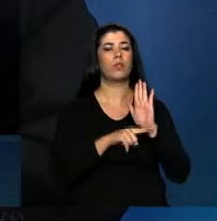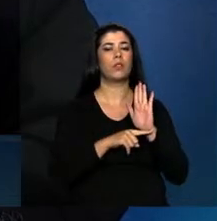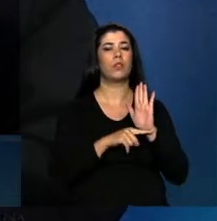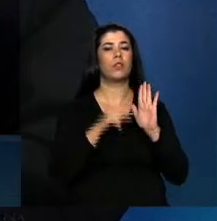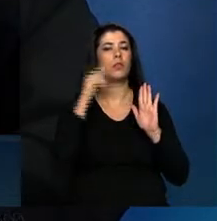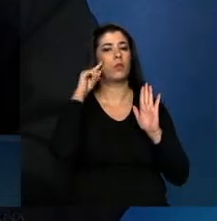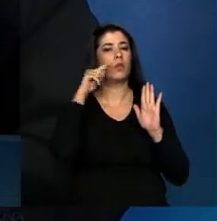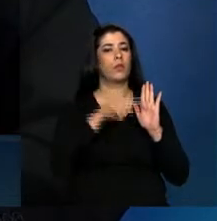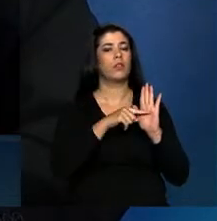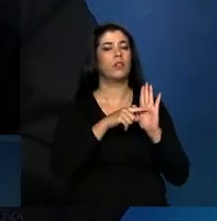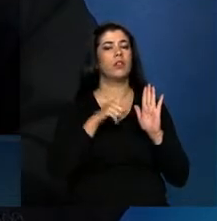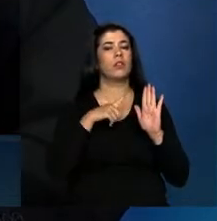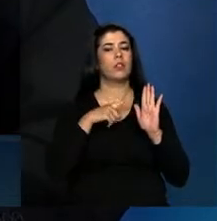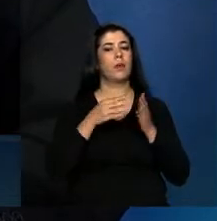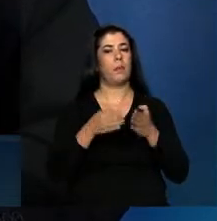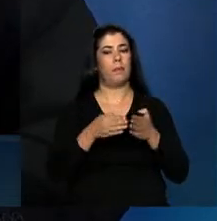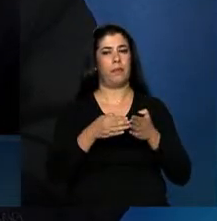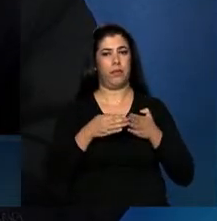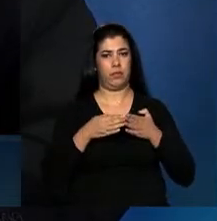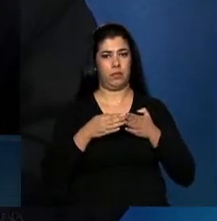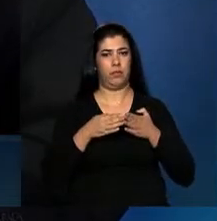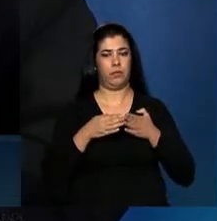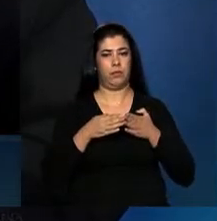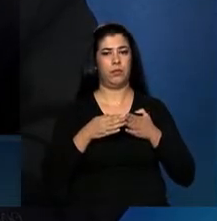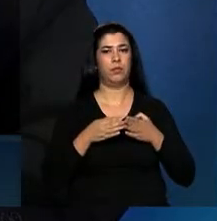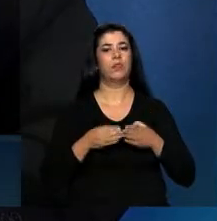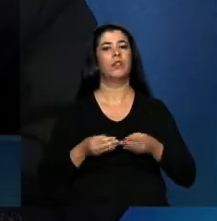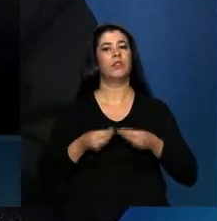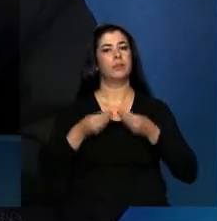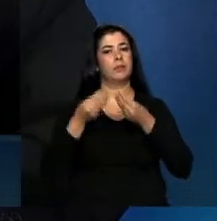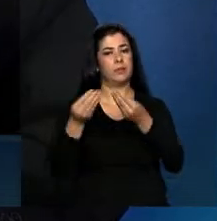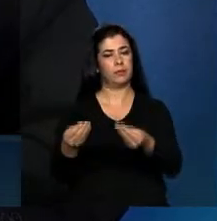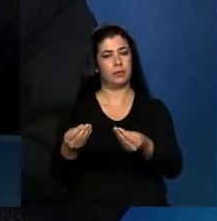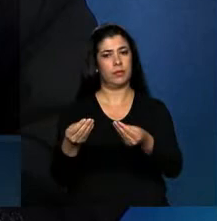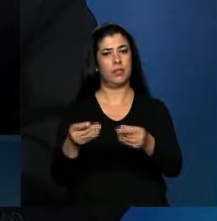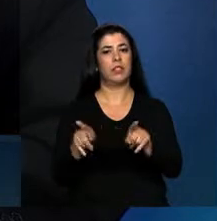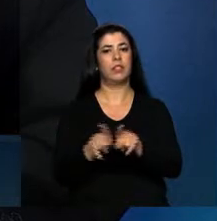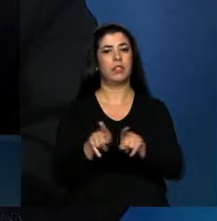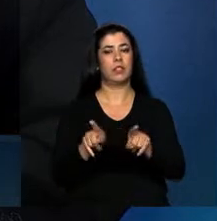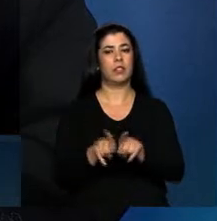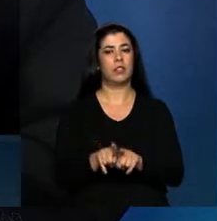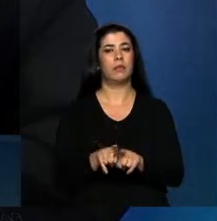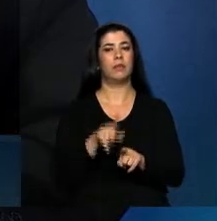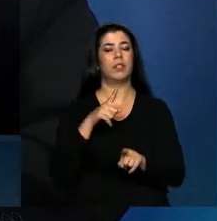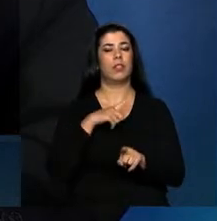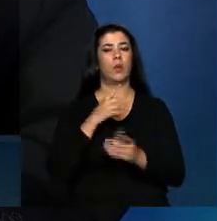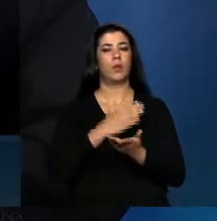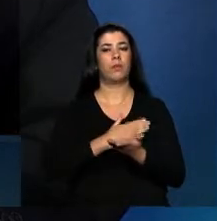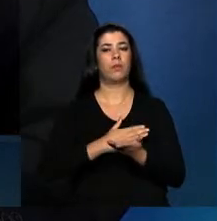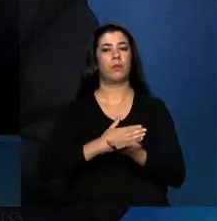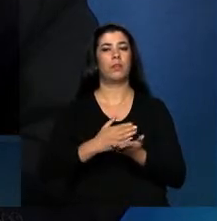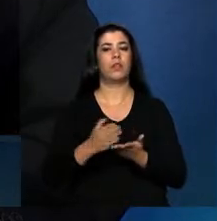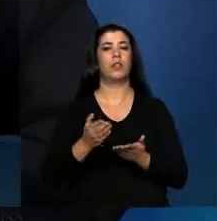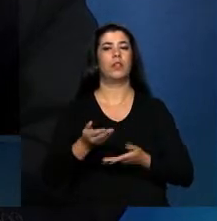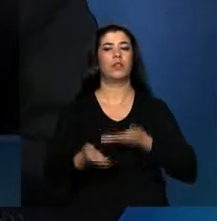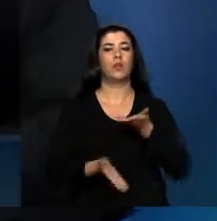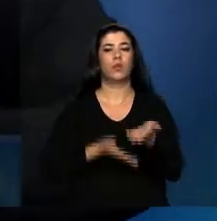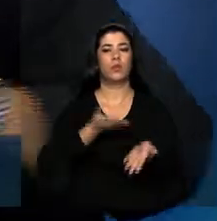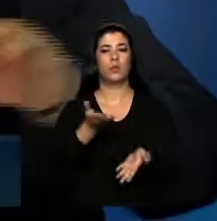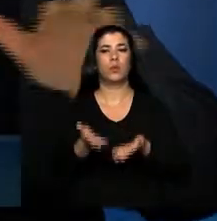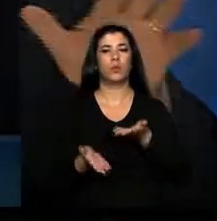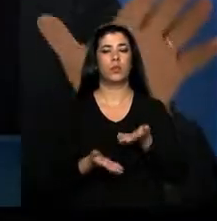Nós entregamos e pedimos a ela que abra oficialmente um processo de negociação